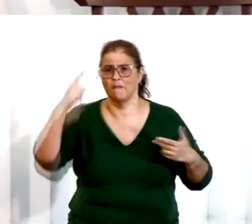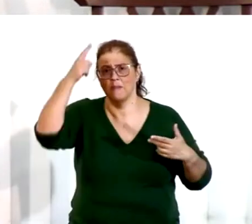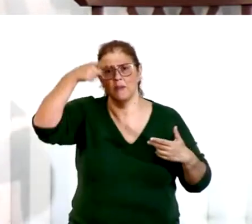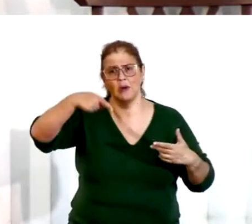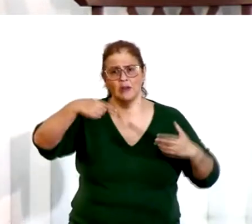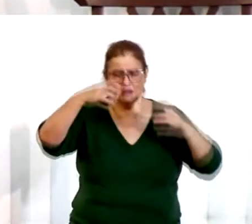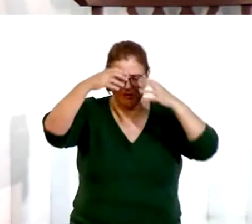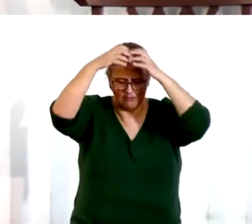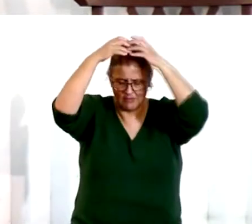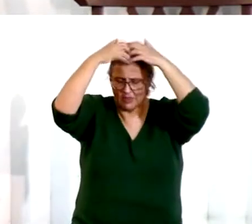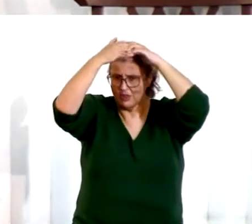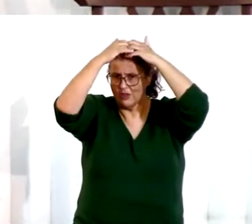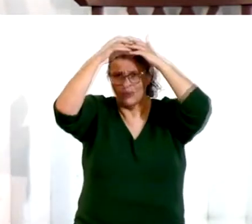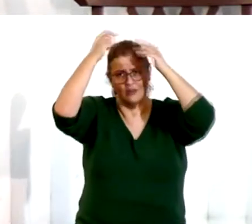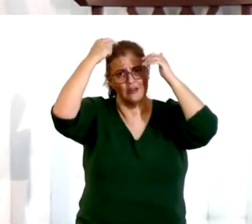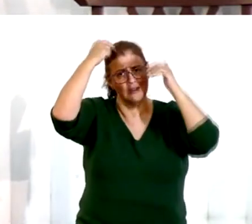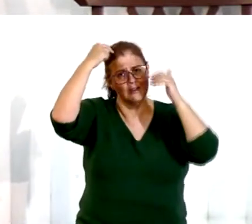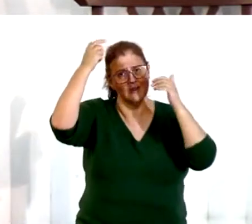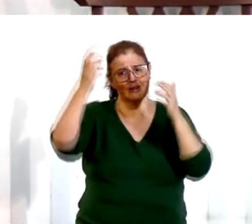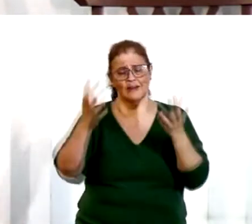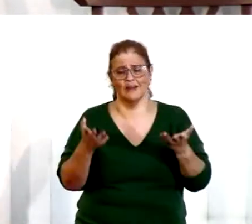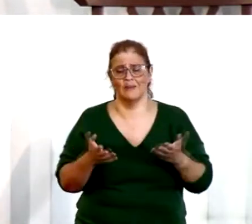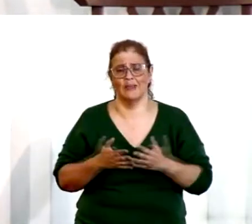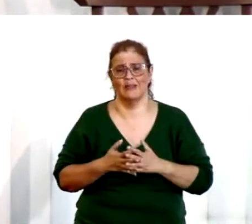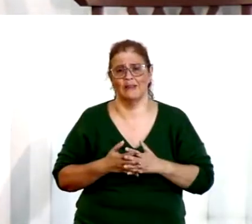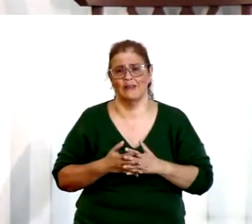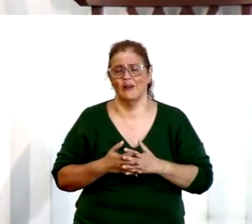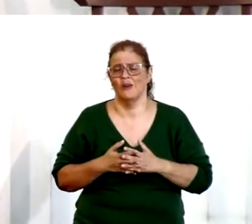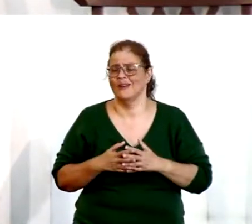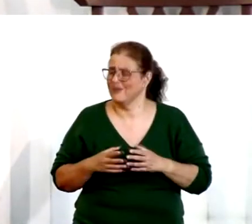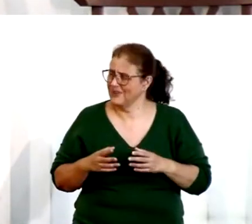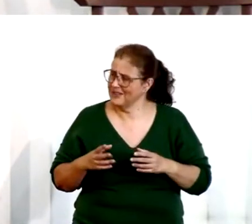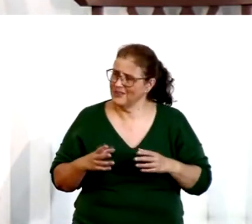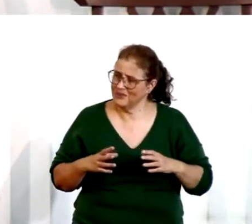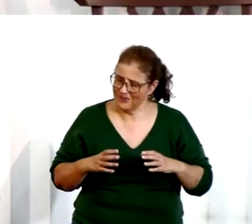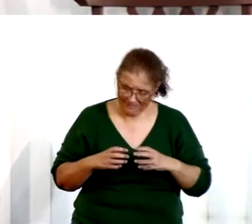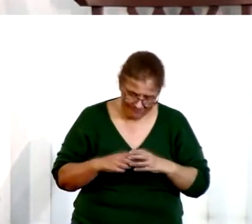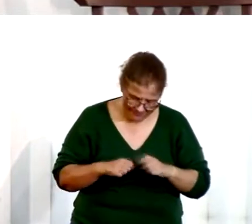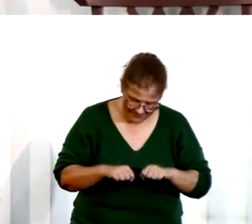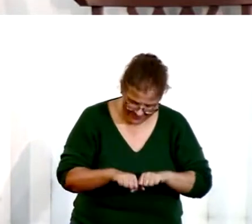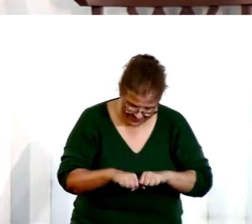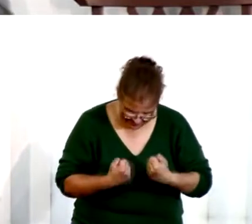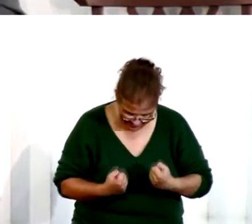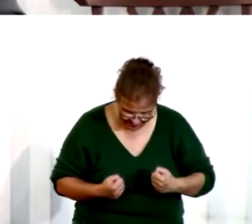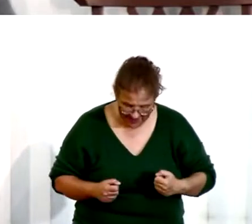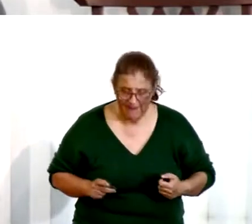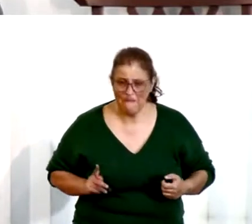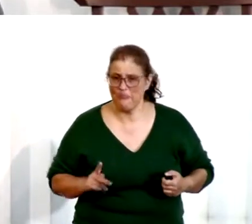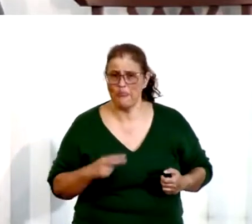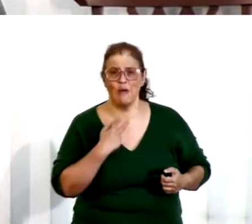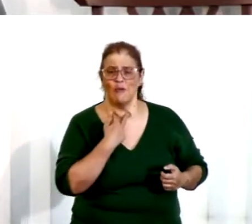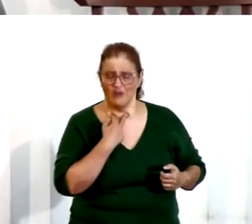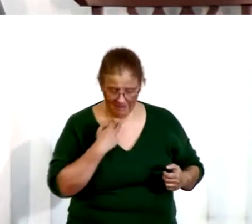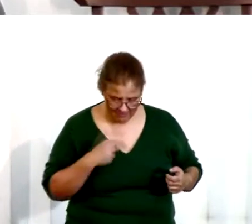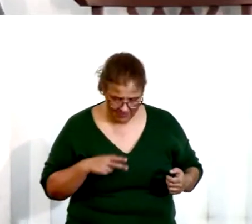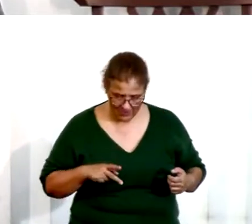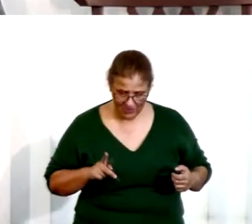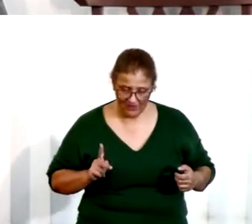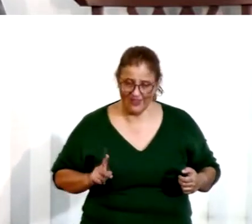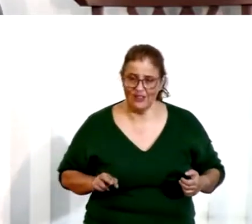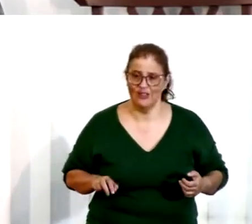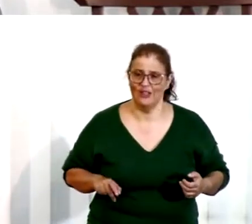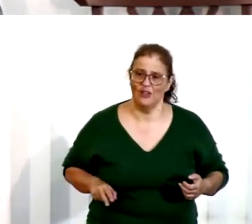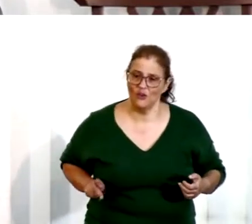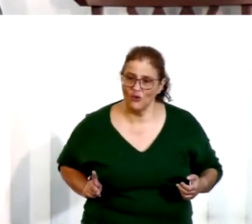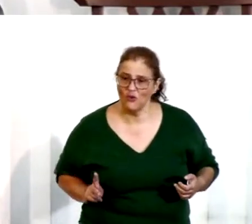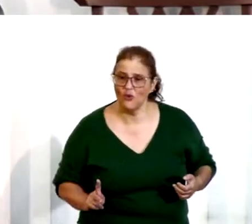carregado, o que não tem nos deixado prosseguir, o que não tem nos deixado avançar vitoriosamente. Pedro